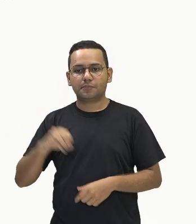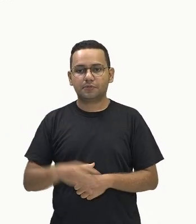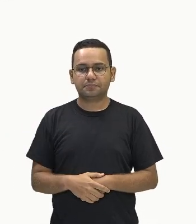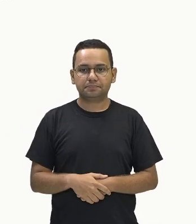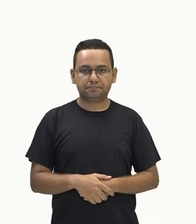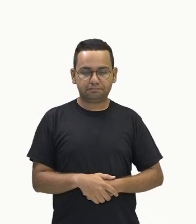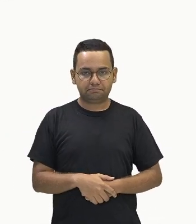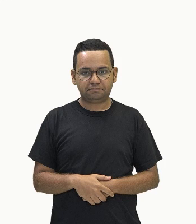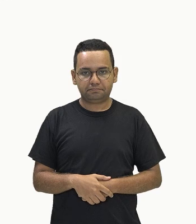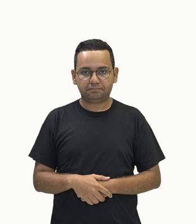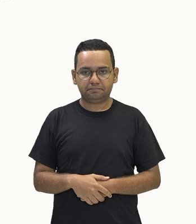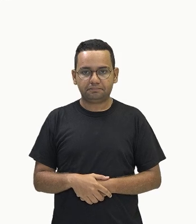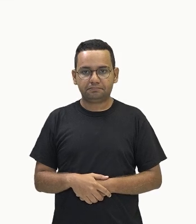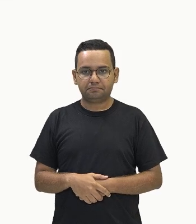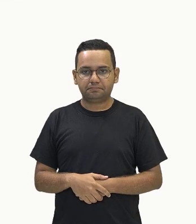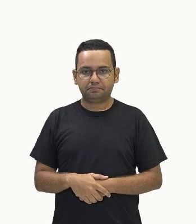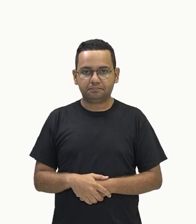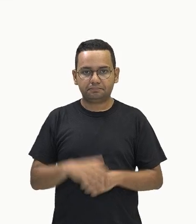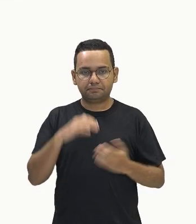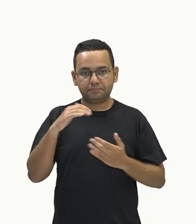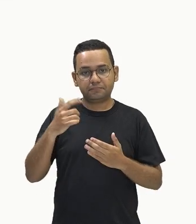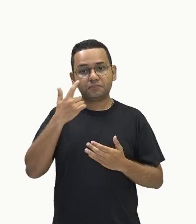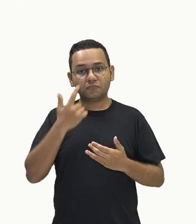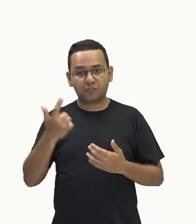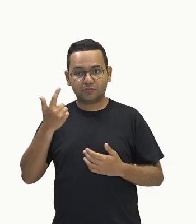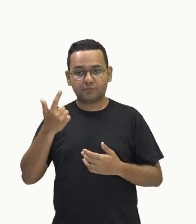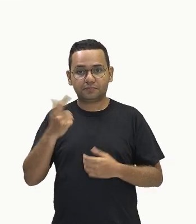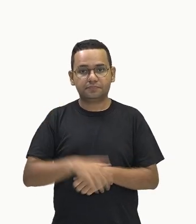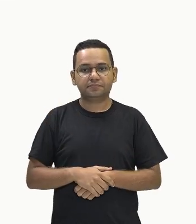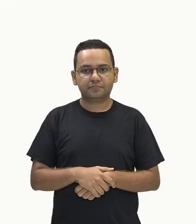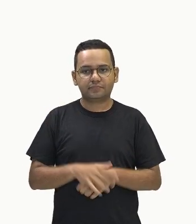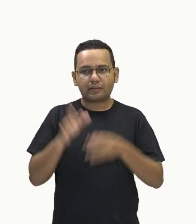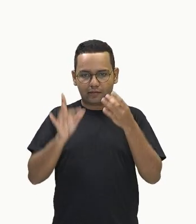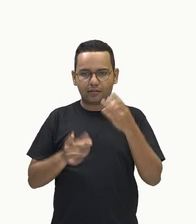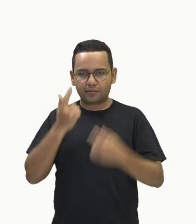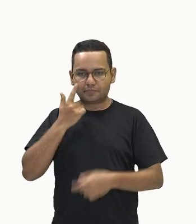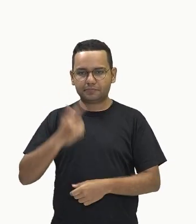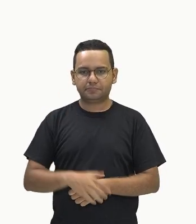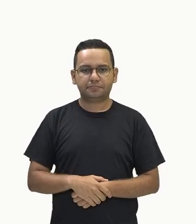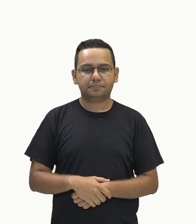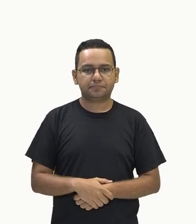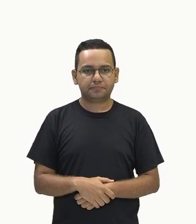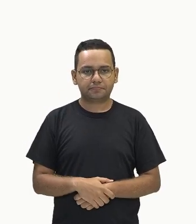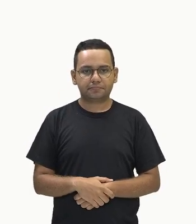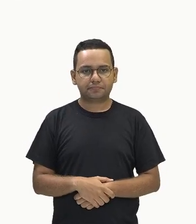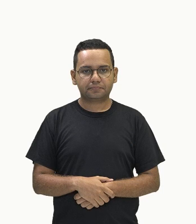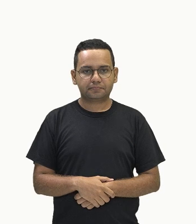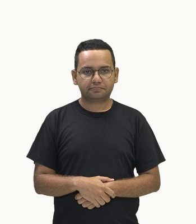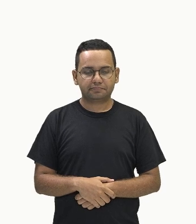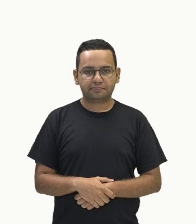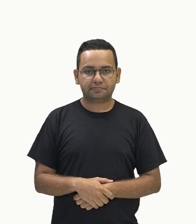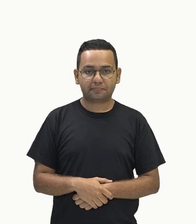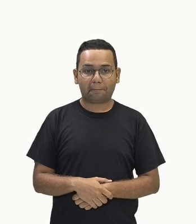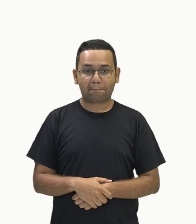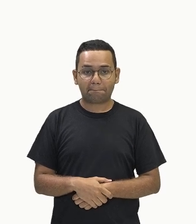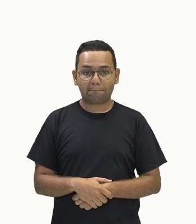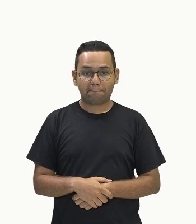Vamos dar continuidade, vamos ver mais de perto esse processo. Então, está aqui, ó. os